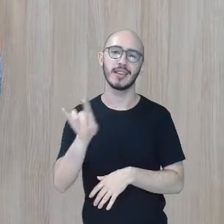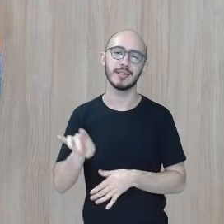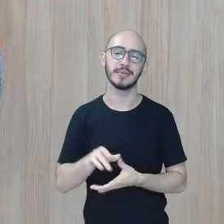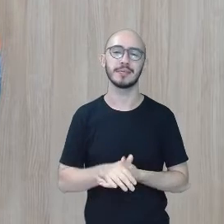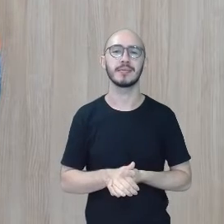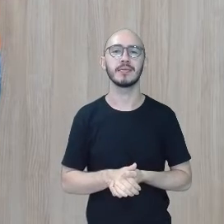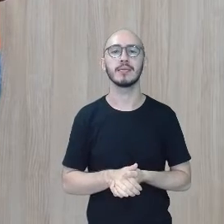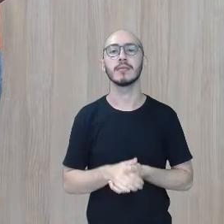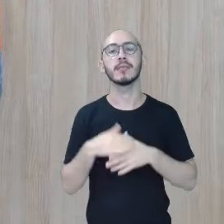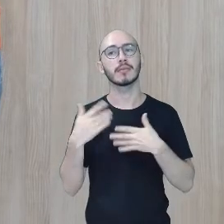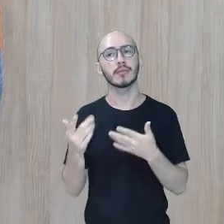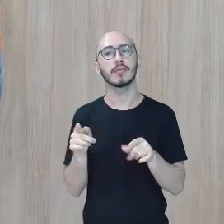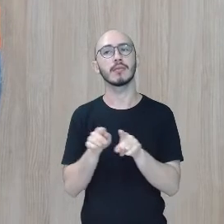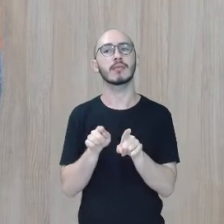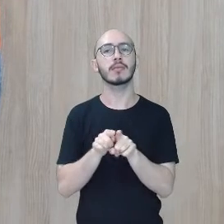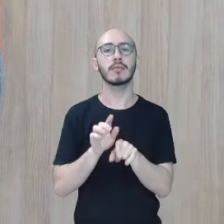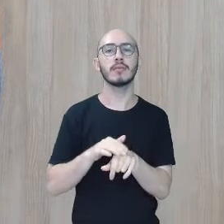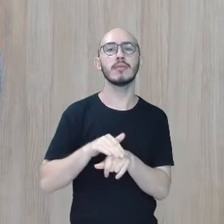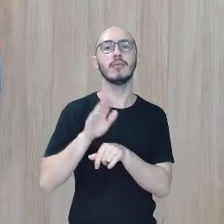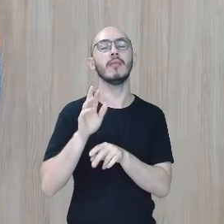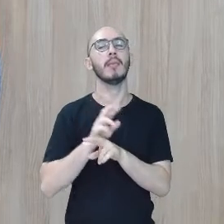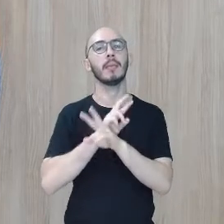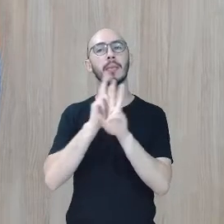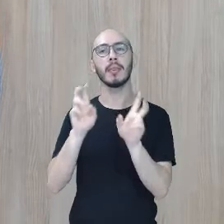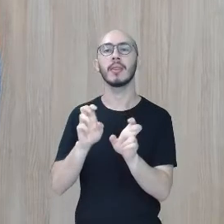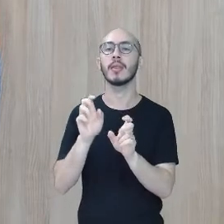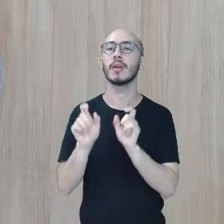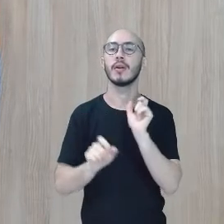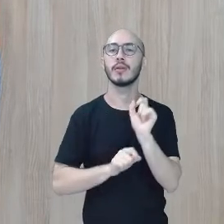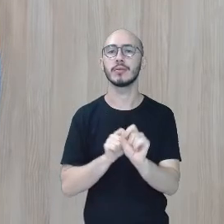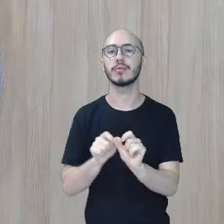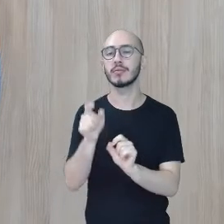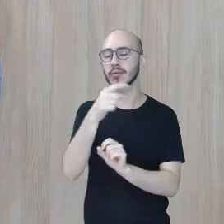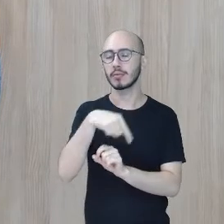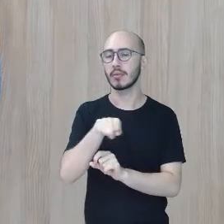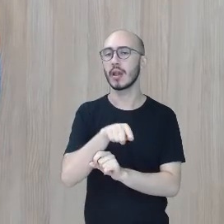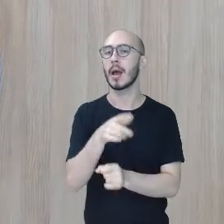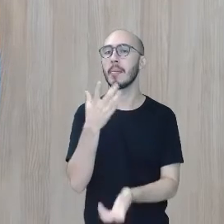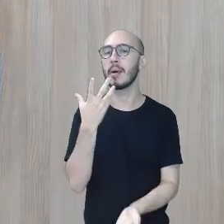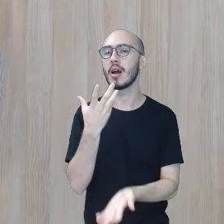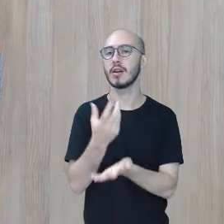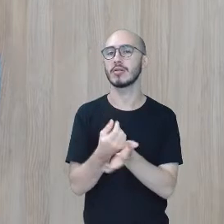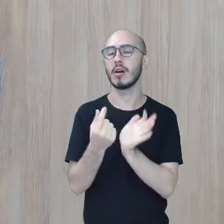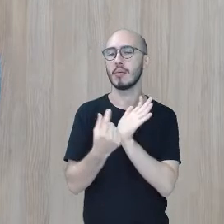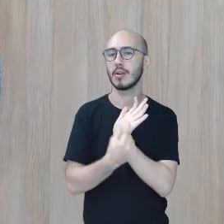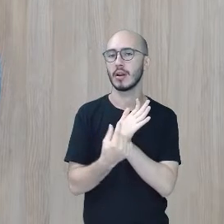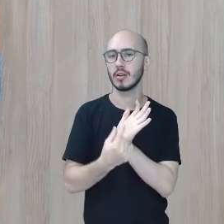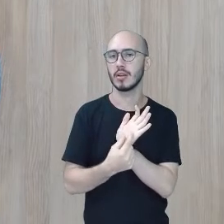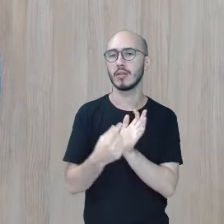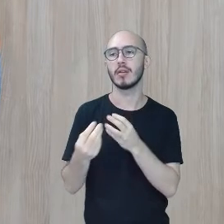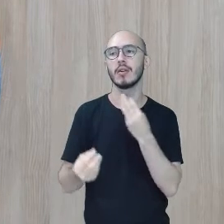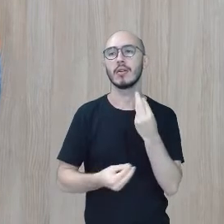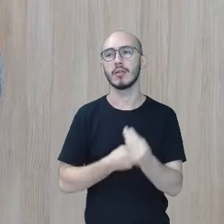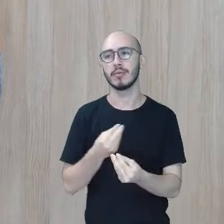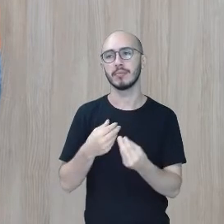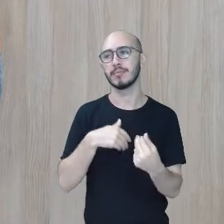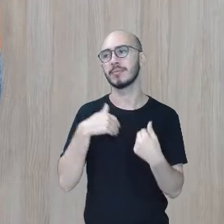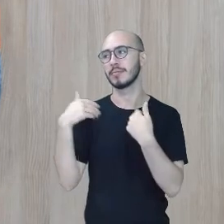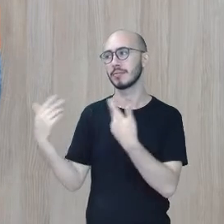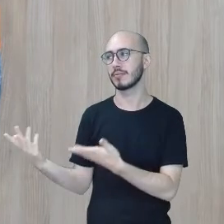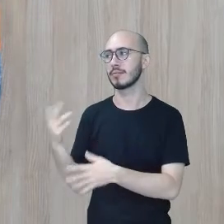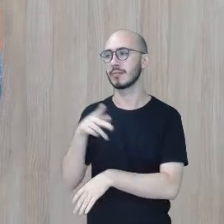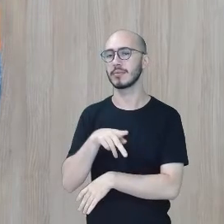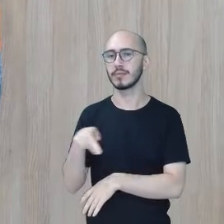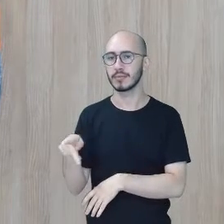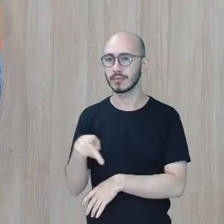certo? Para falar um pouco mais sobre como faz aí para você baixar o nosso aplicativo, eu vou passar a palavrinha aqui